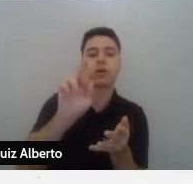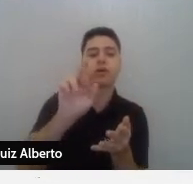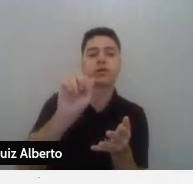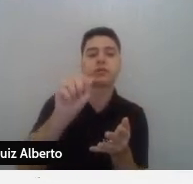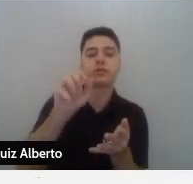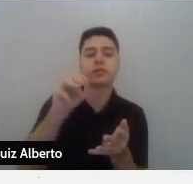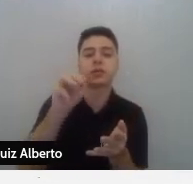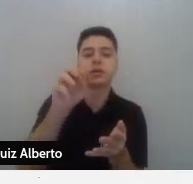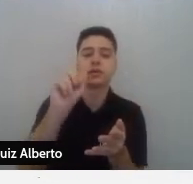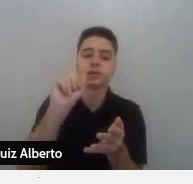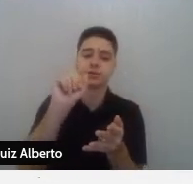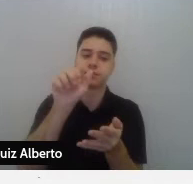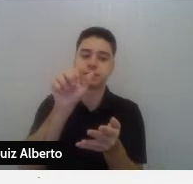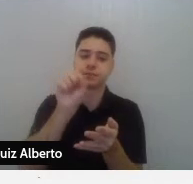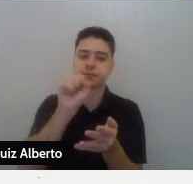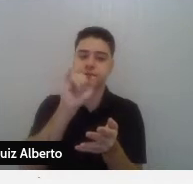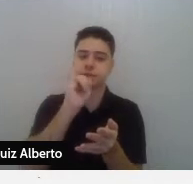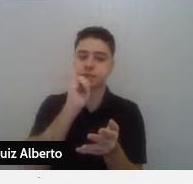por exemplo,